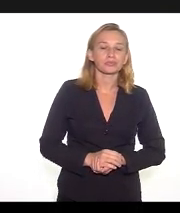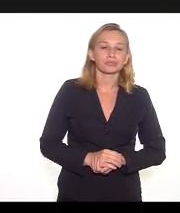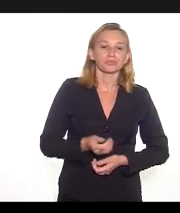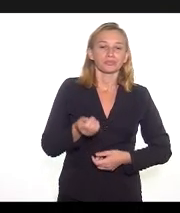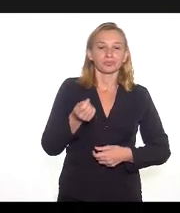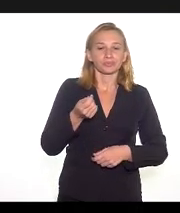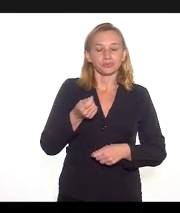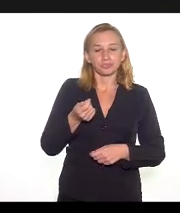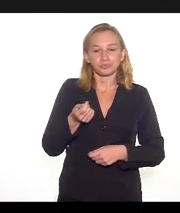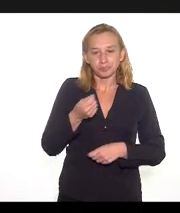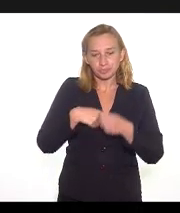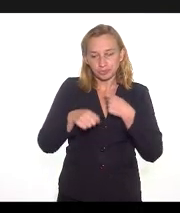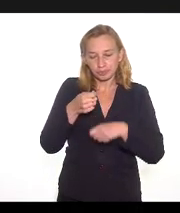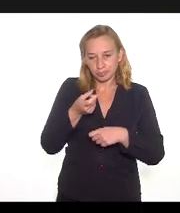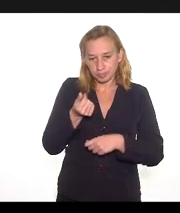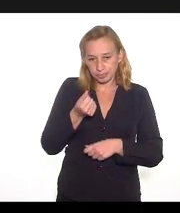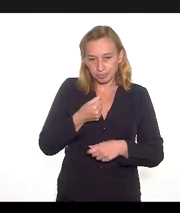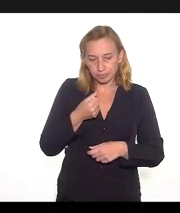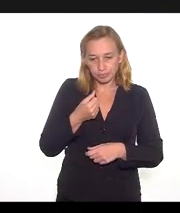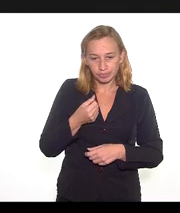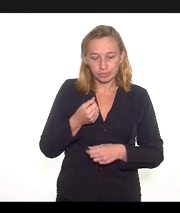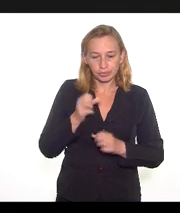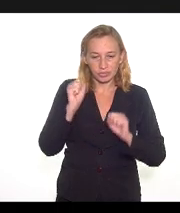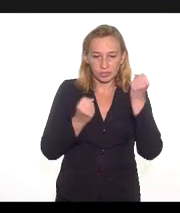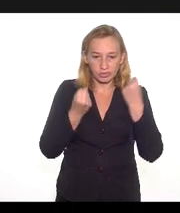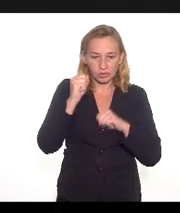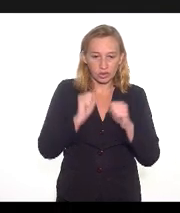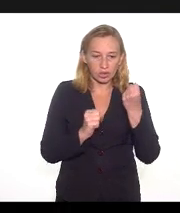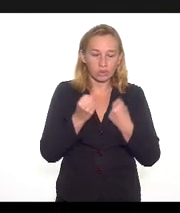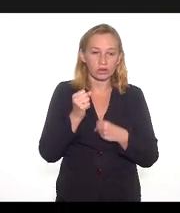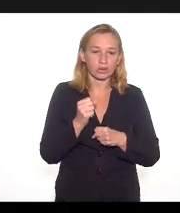Indústria e Comércio, deputado Noel de Carvalho.